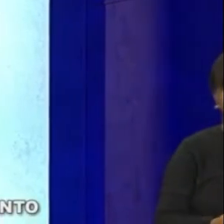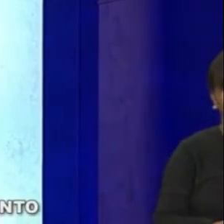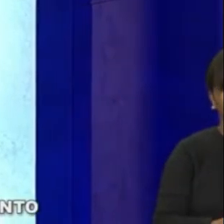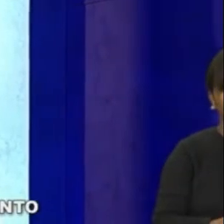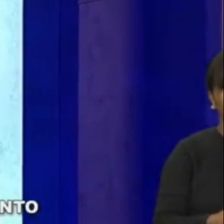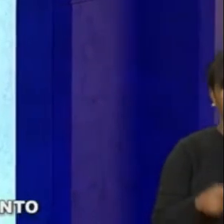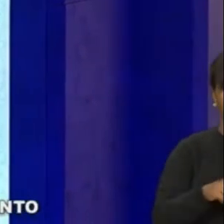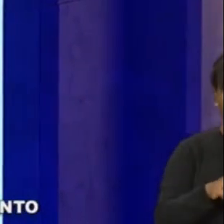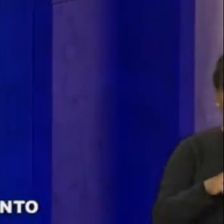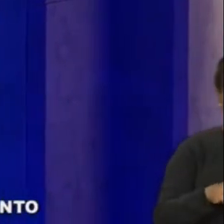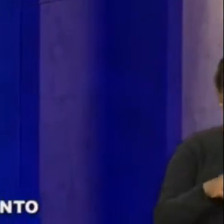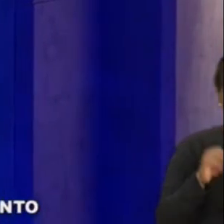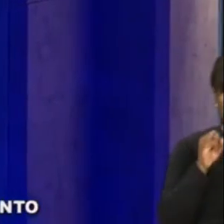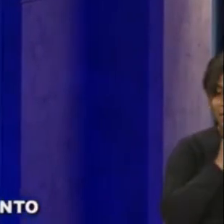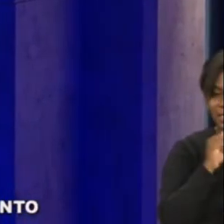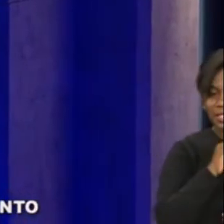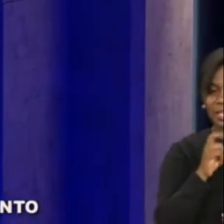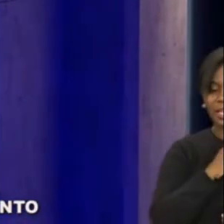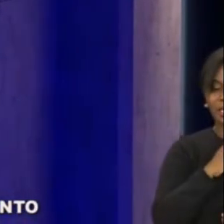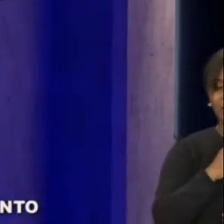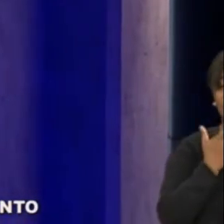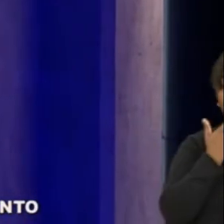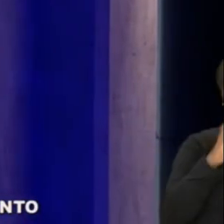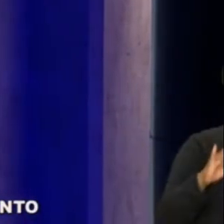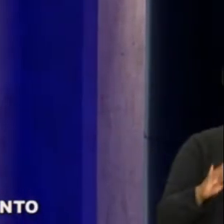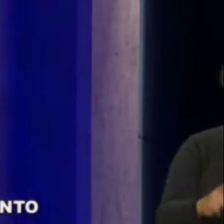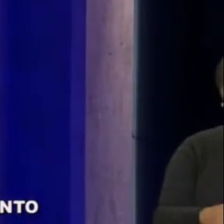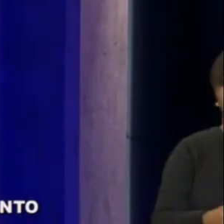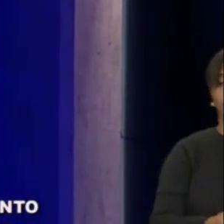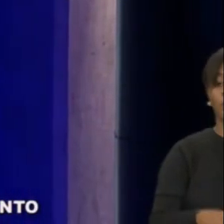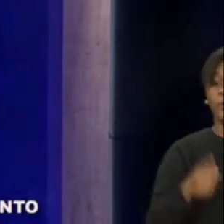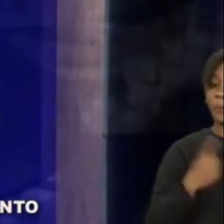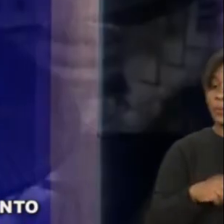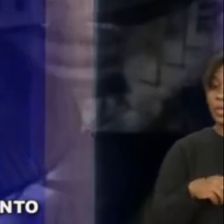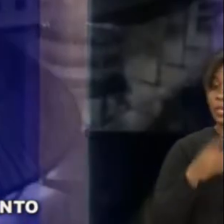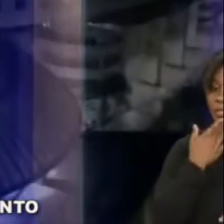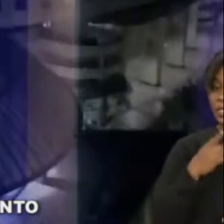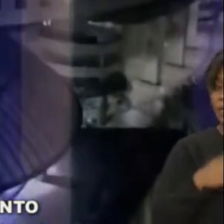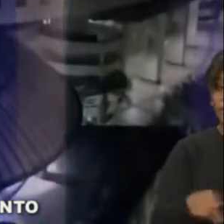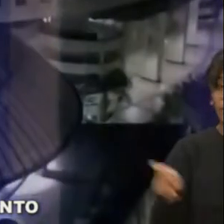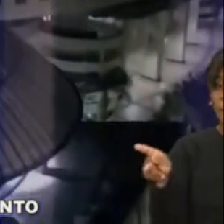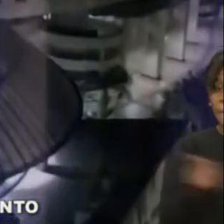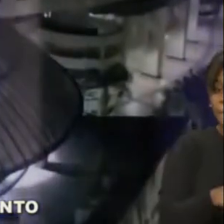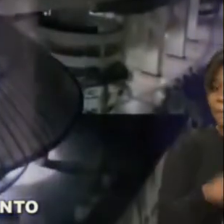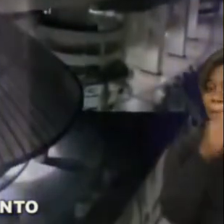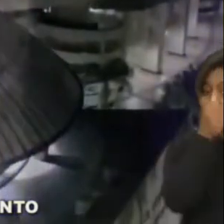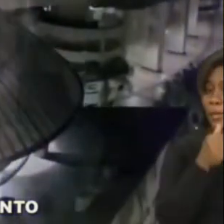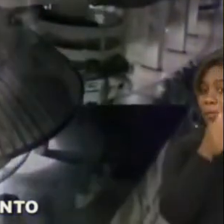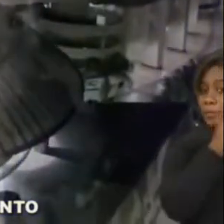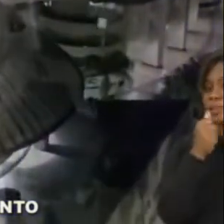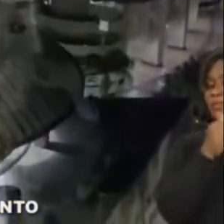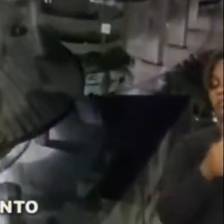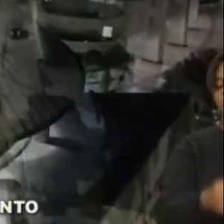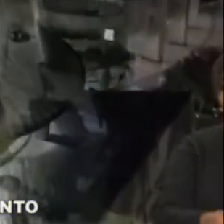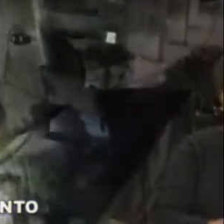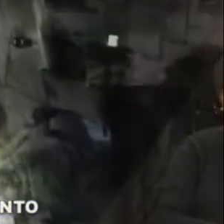Por isso que Isaac tinha tanto temor, porque Isaac foi o próprio sacrifício.